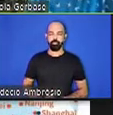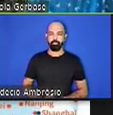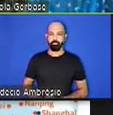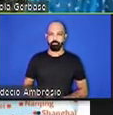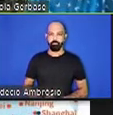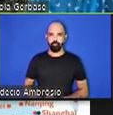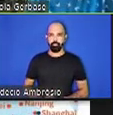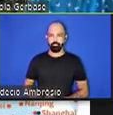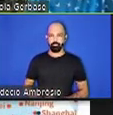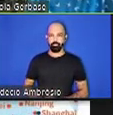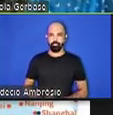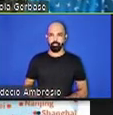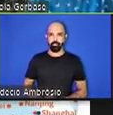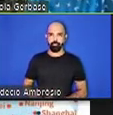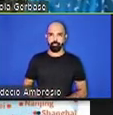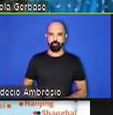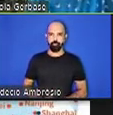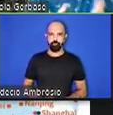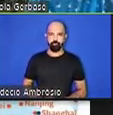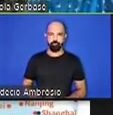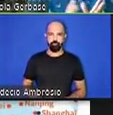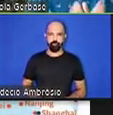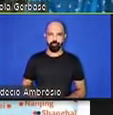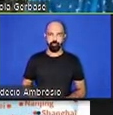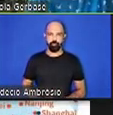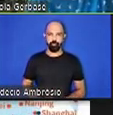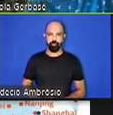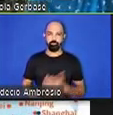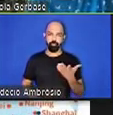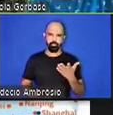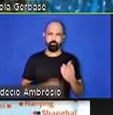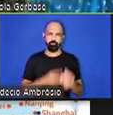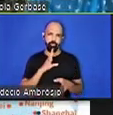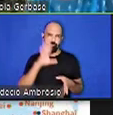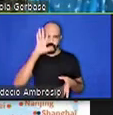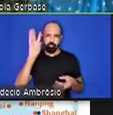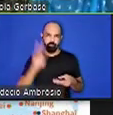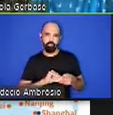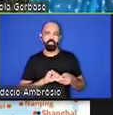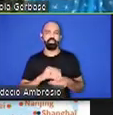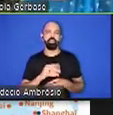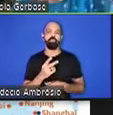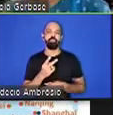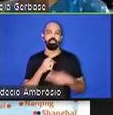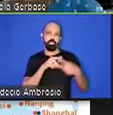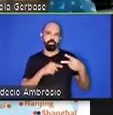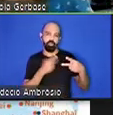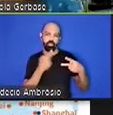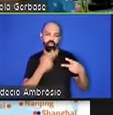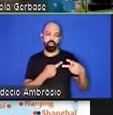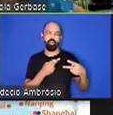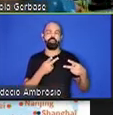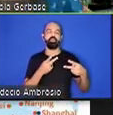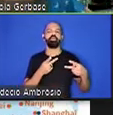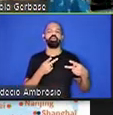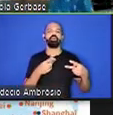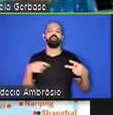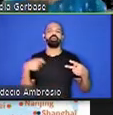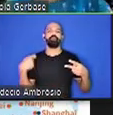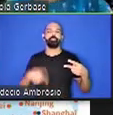Aqui, para dar uma breve noção, esses últimos que eu mencionei precisam normalmente